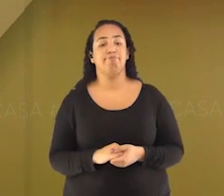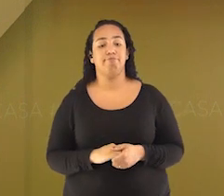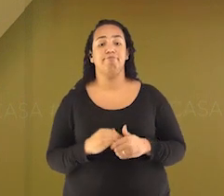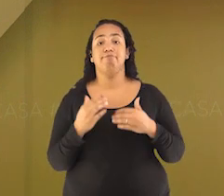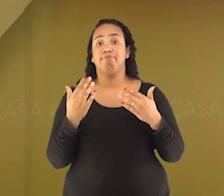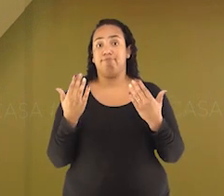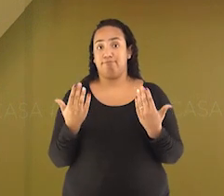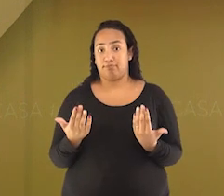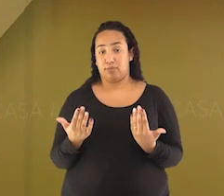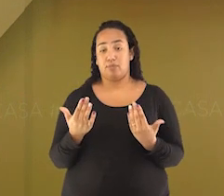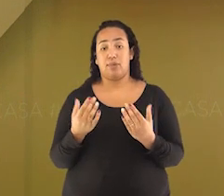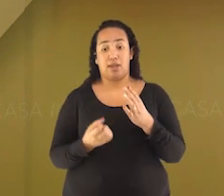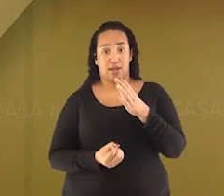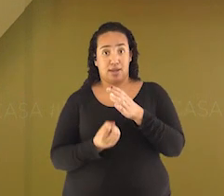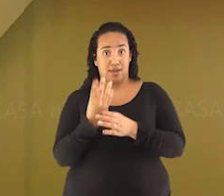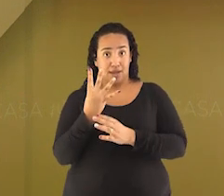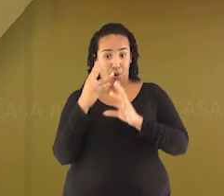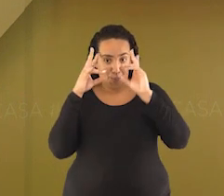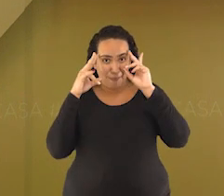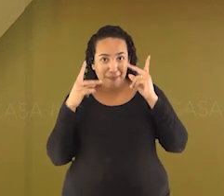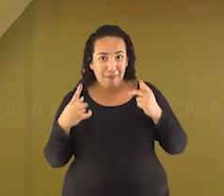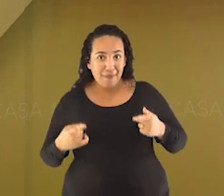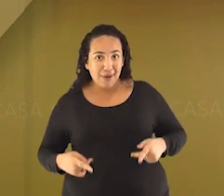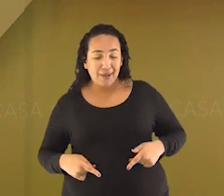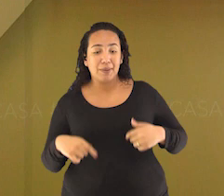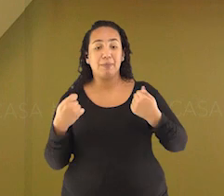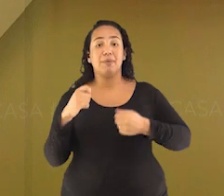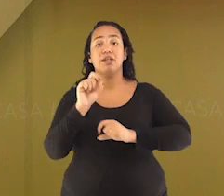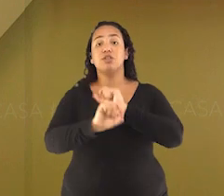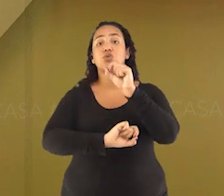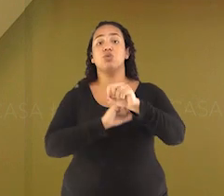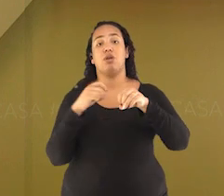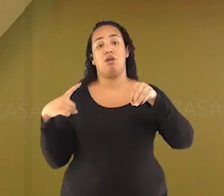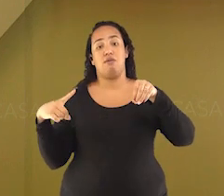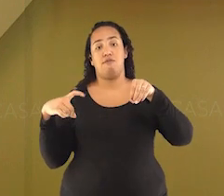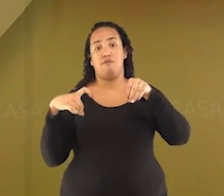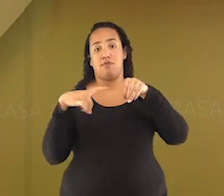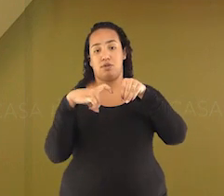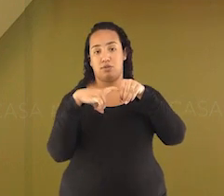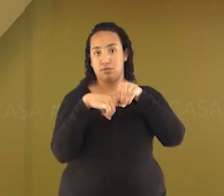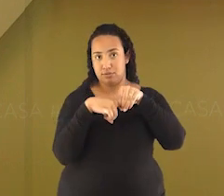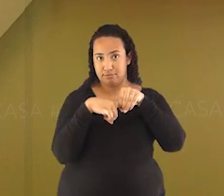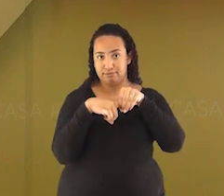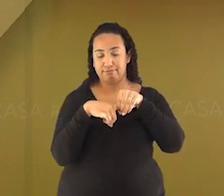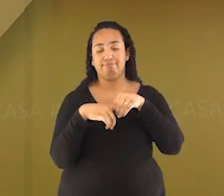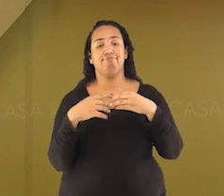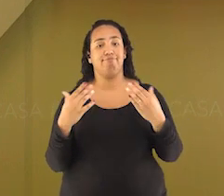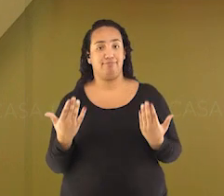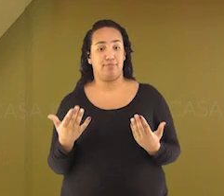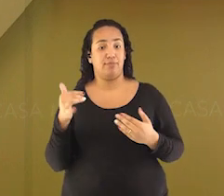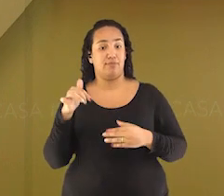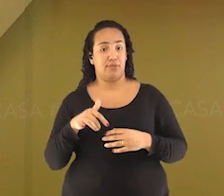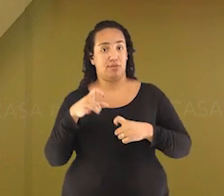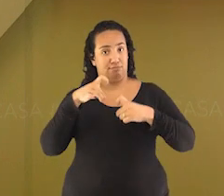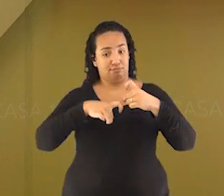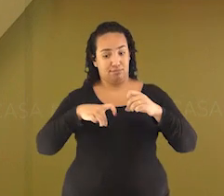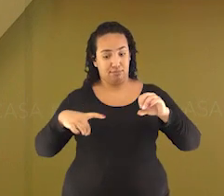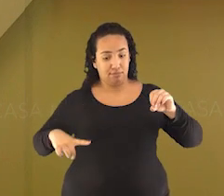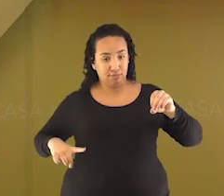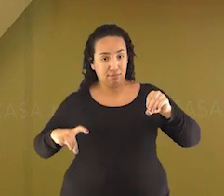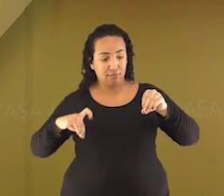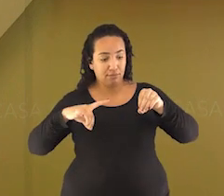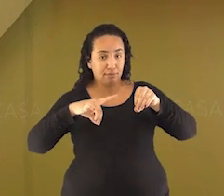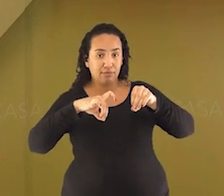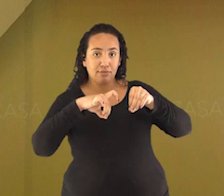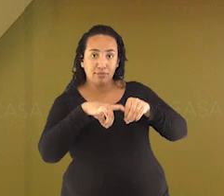a um novo indivíduo, ocorre um processo chamado fecundação. Durante a reprodução sexuada, o espermatozoide e o ovócito se unem, gerando